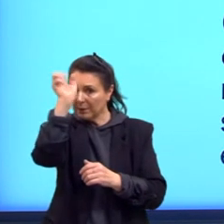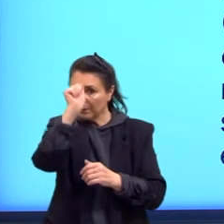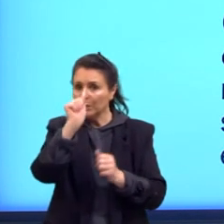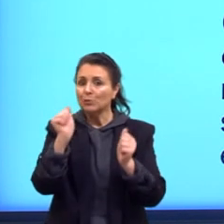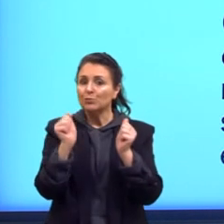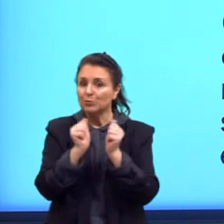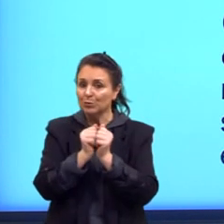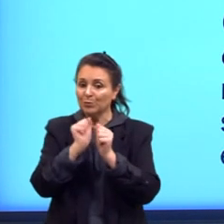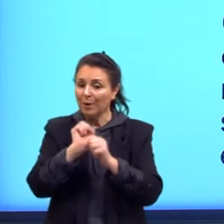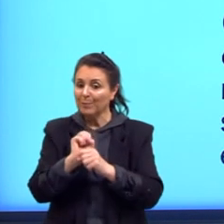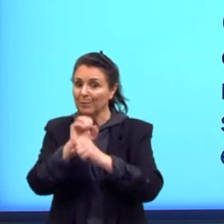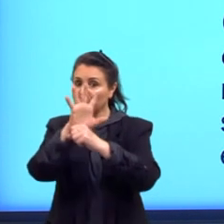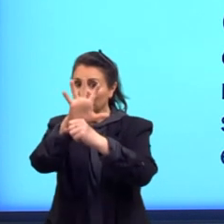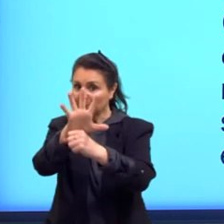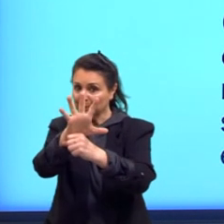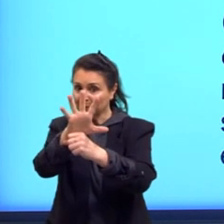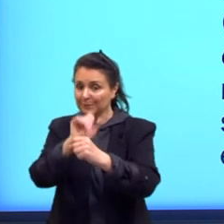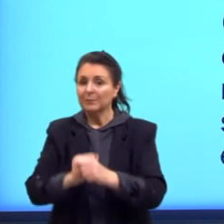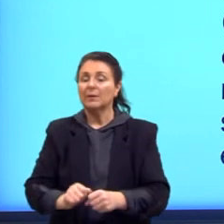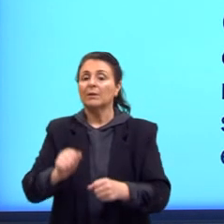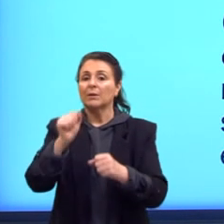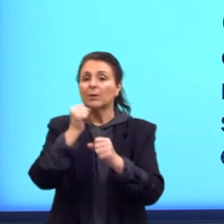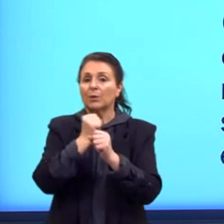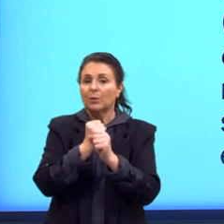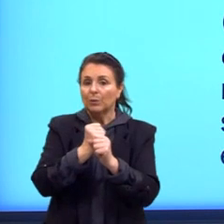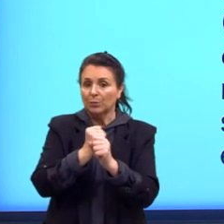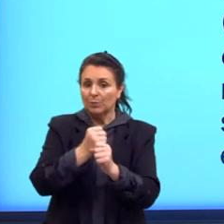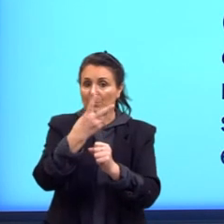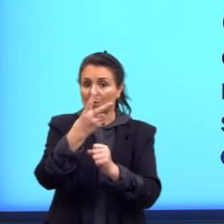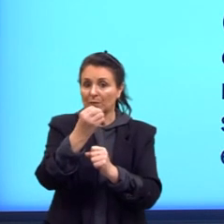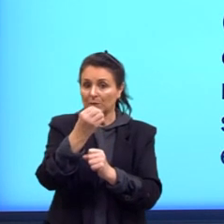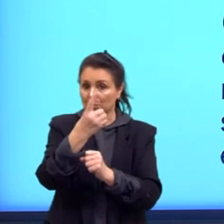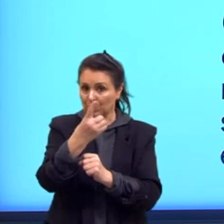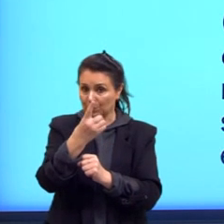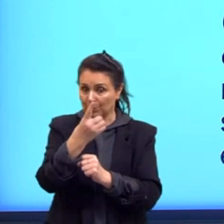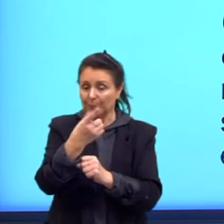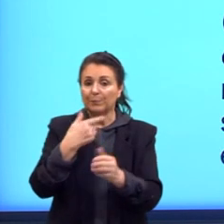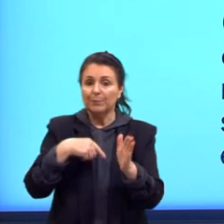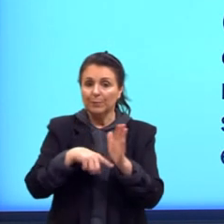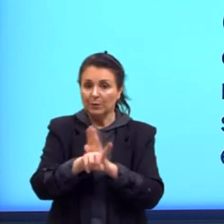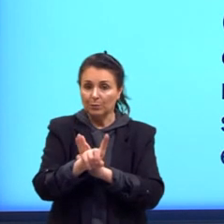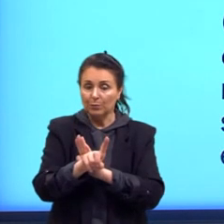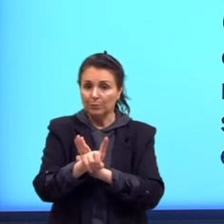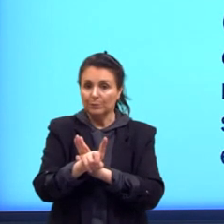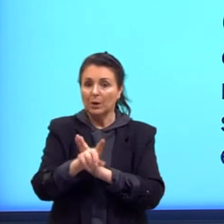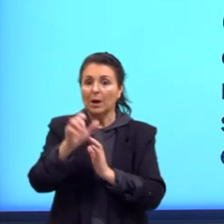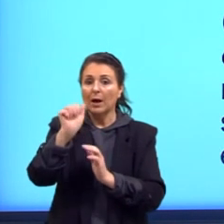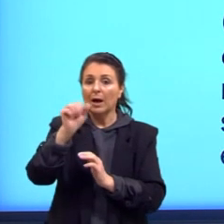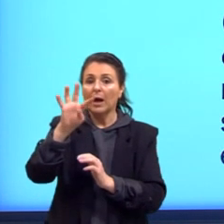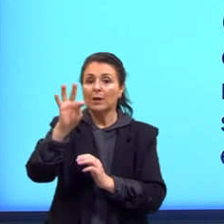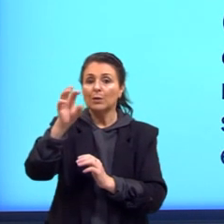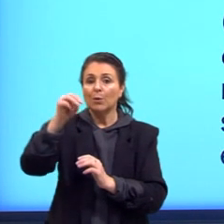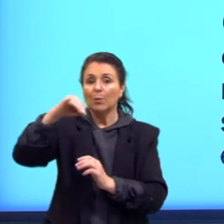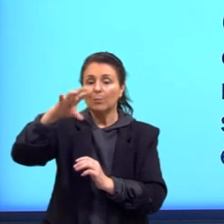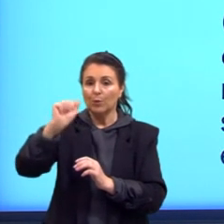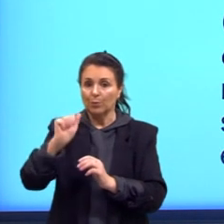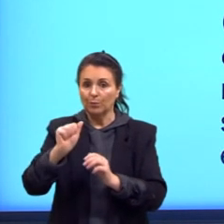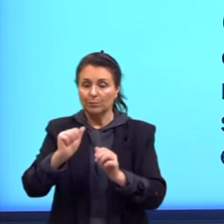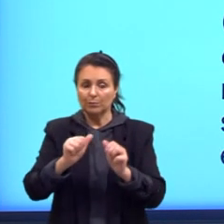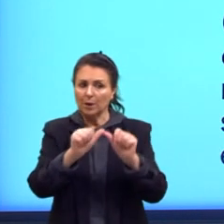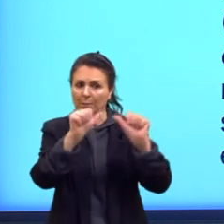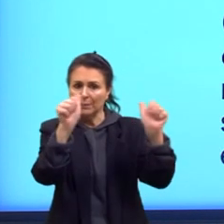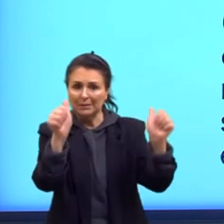projeção a questão do Enem de 2021 diz o seguinte o atomium representado na imagem